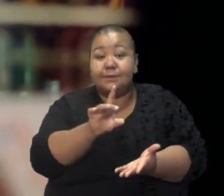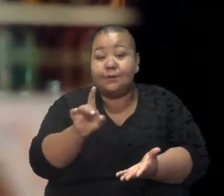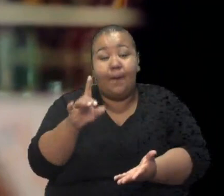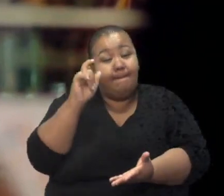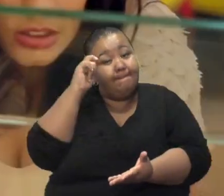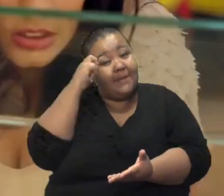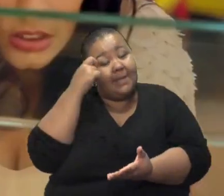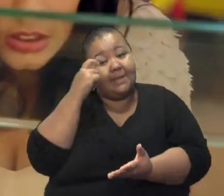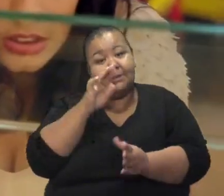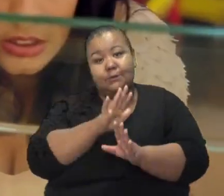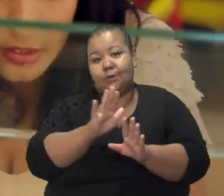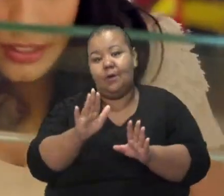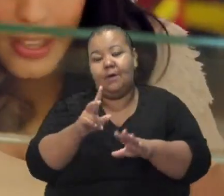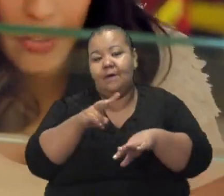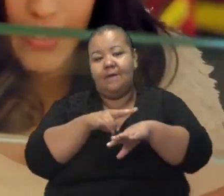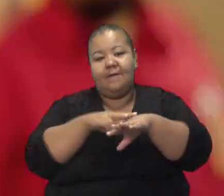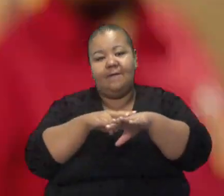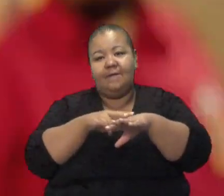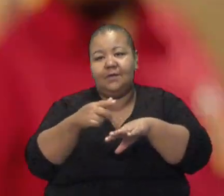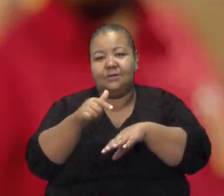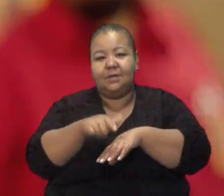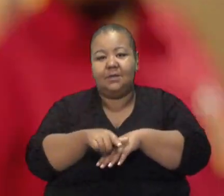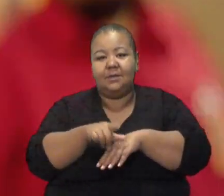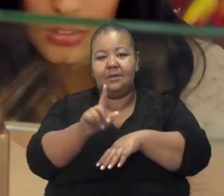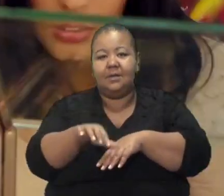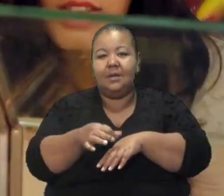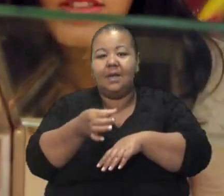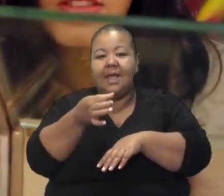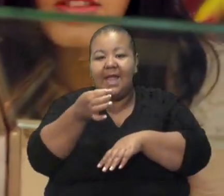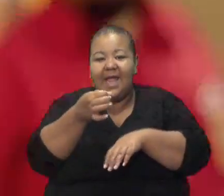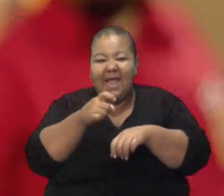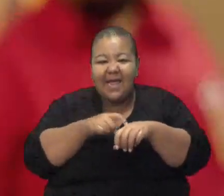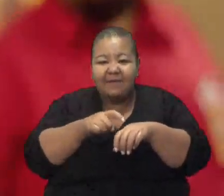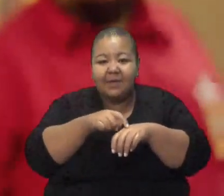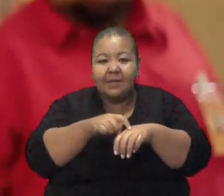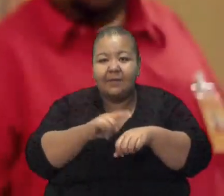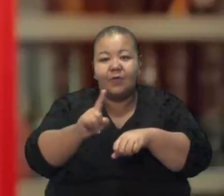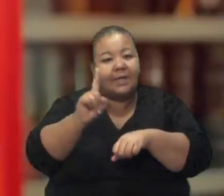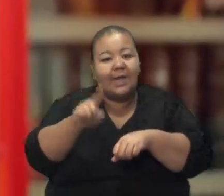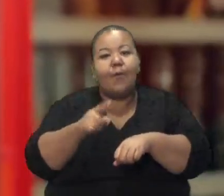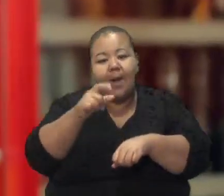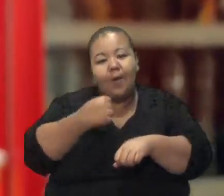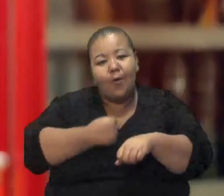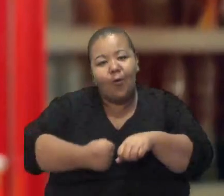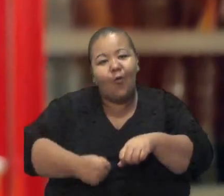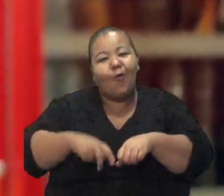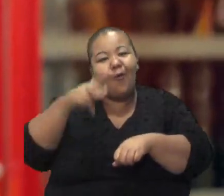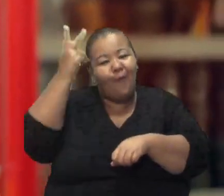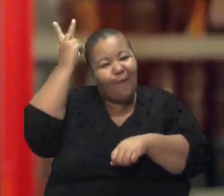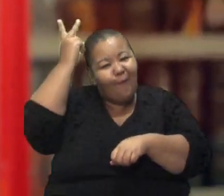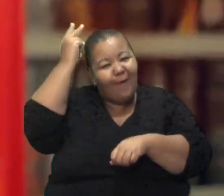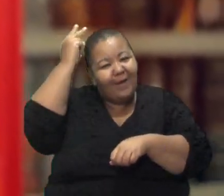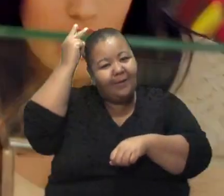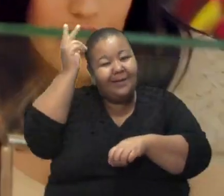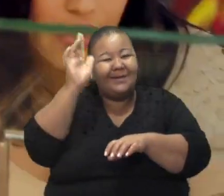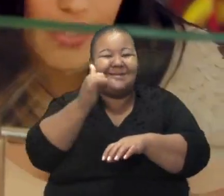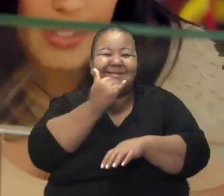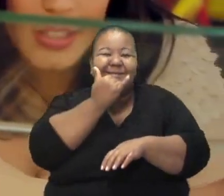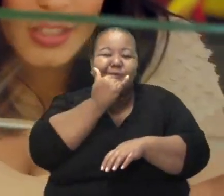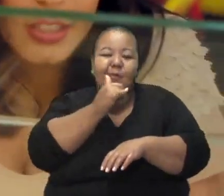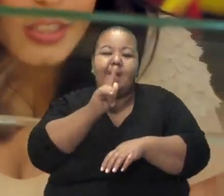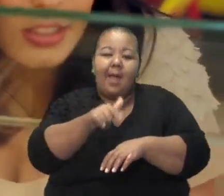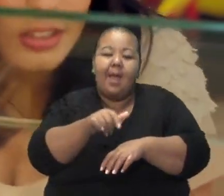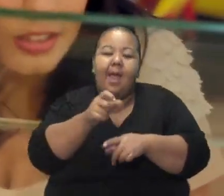preta, senhora, não tem da verde. Aquela ali é ervilha? Se não é ervilha, é cocô de coelho, senhora. É ervilha, senhora.